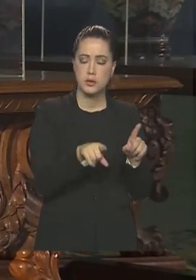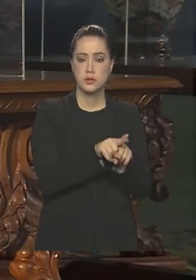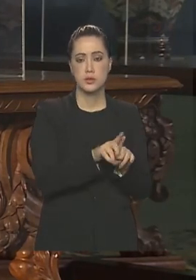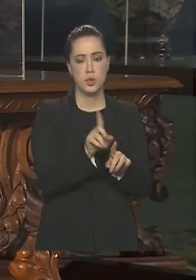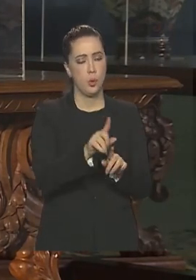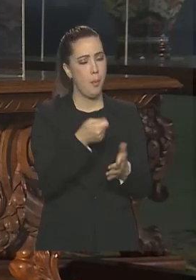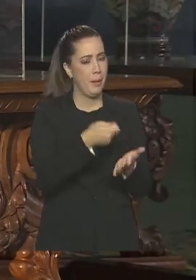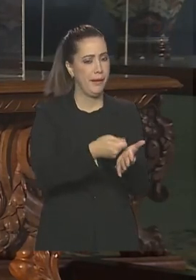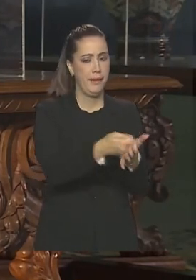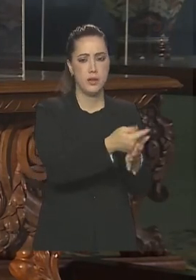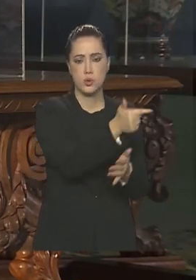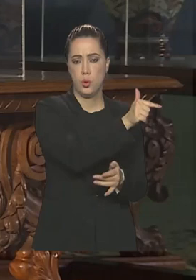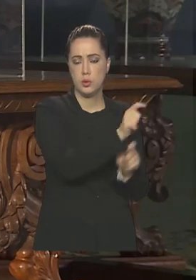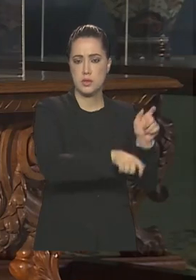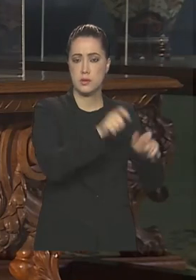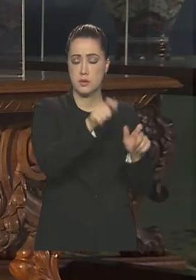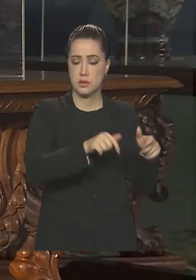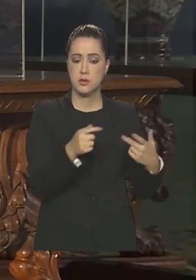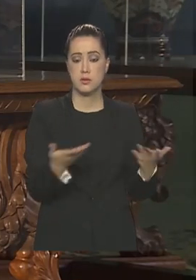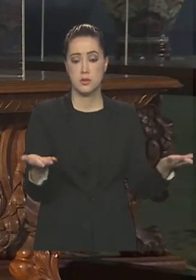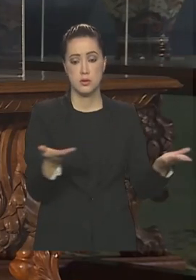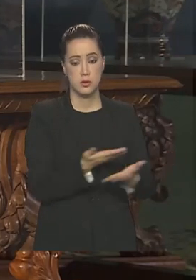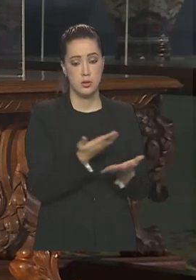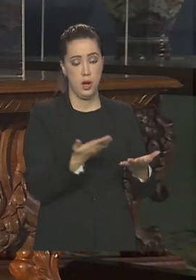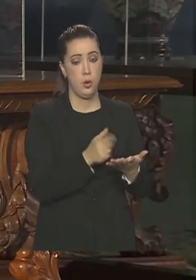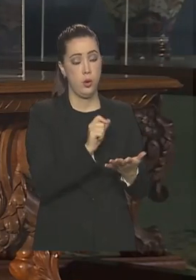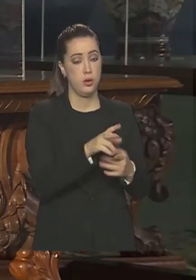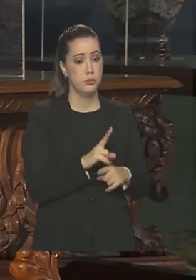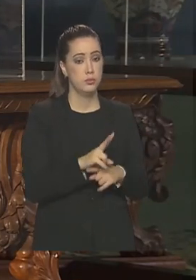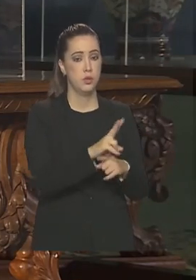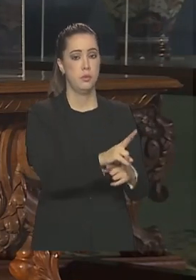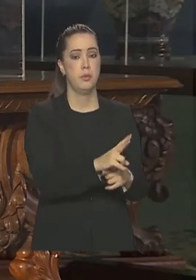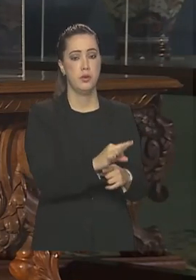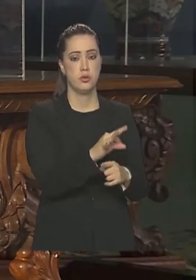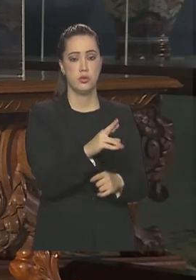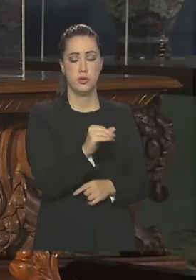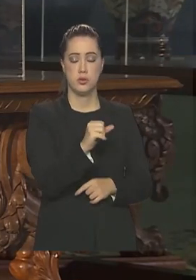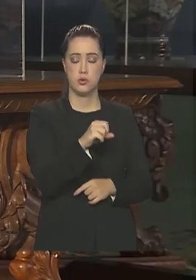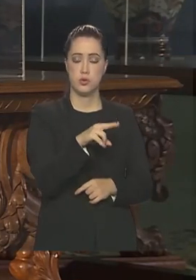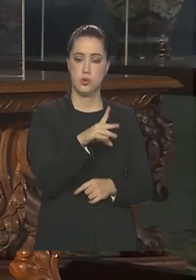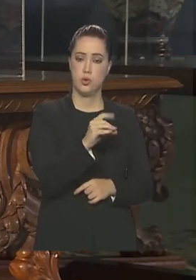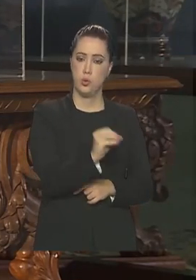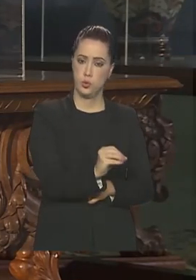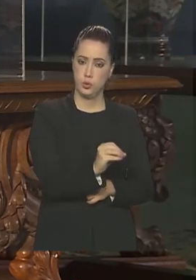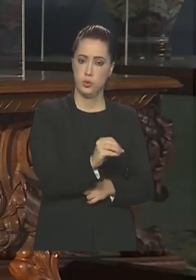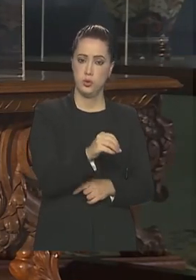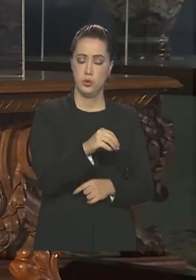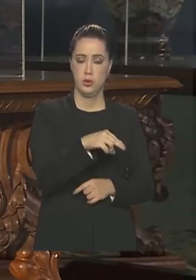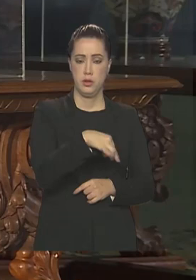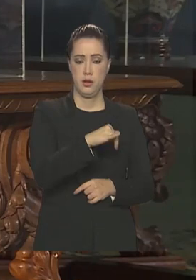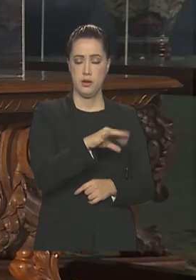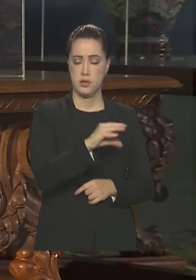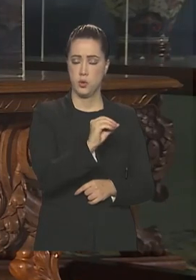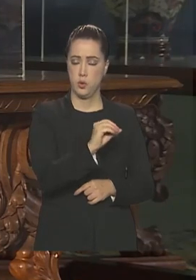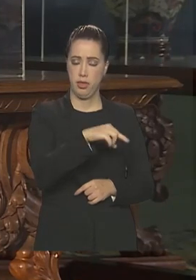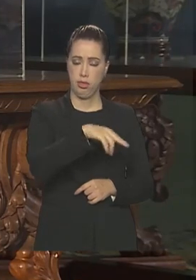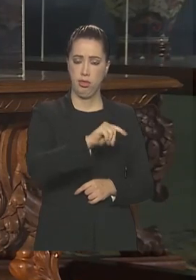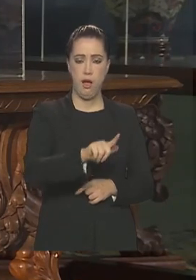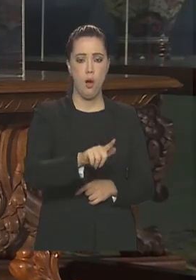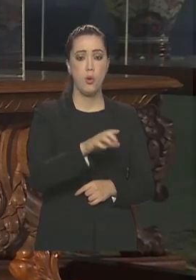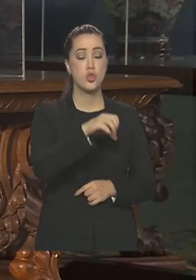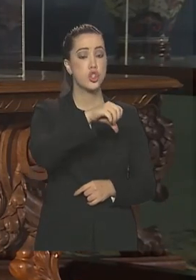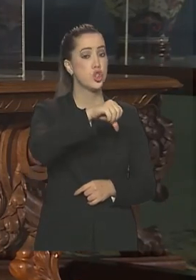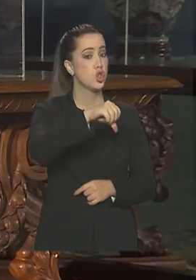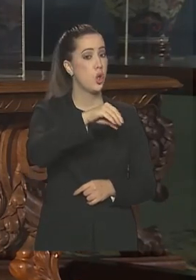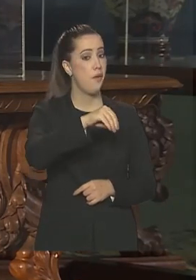demais consumidores, foi realizado um aporte do Tesouro Nacional de R$ 900 milhões. Foi o primeiro aporte que o Tesouro